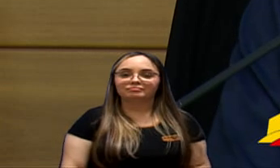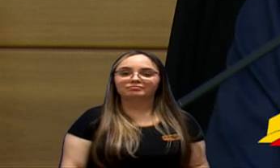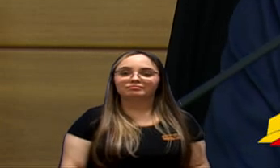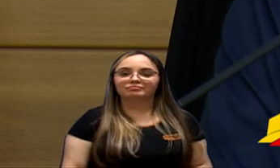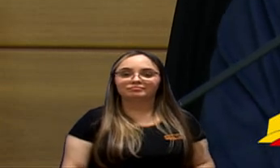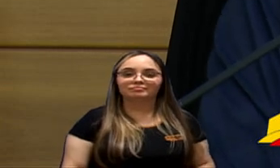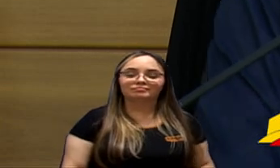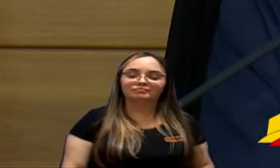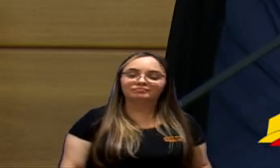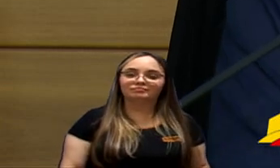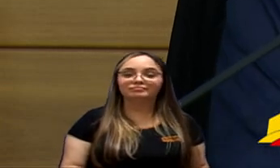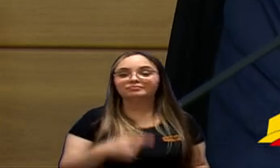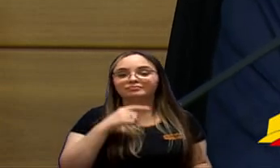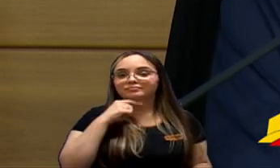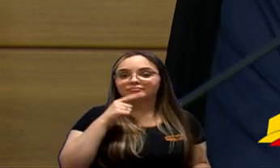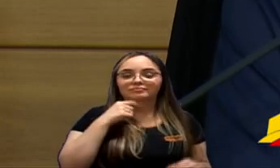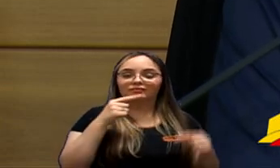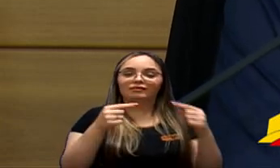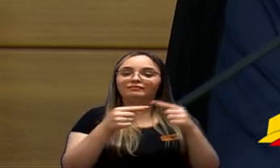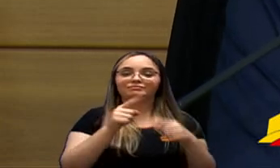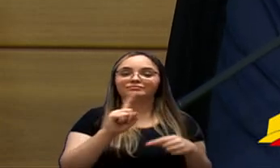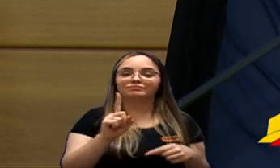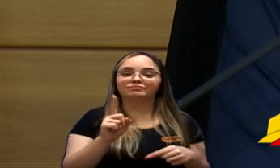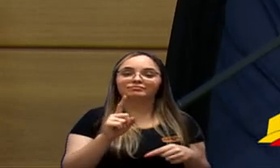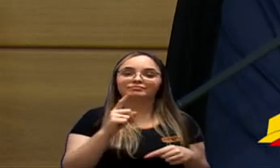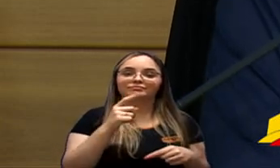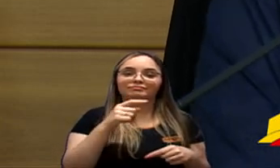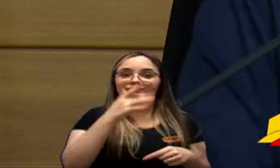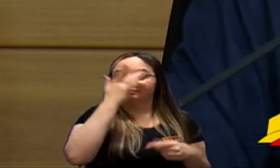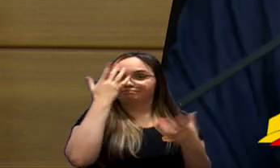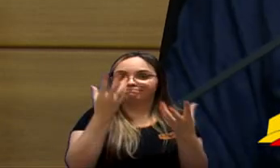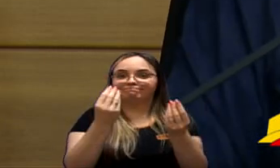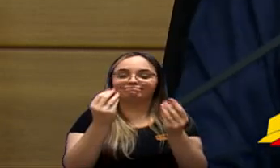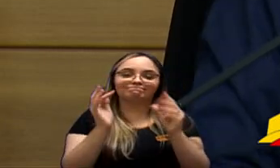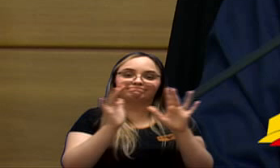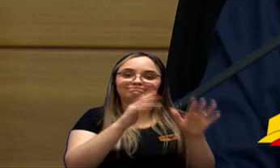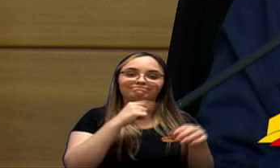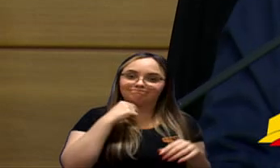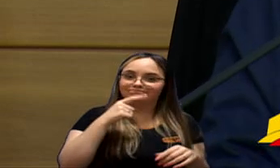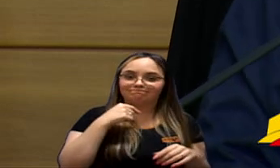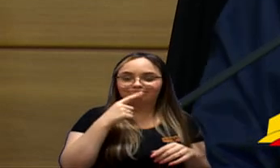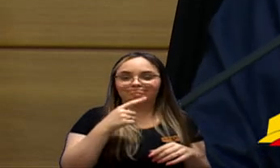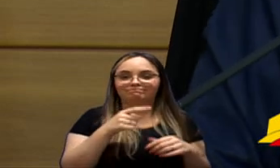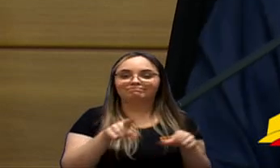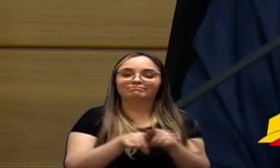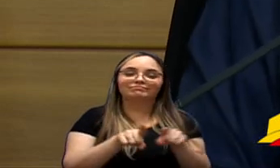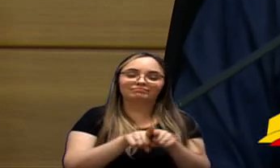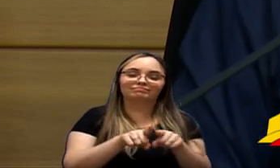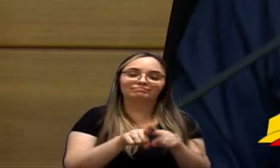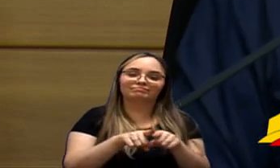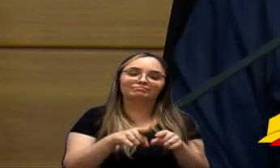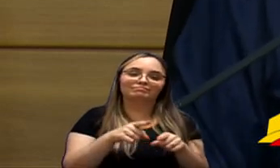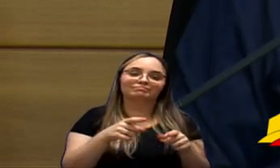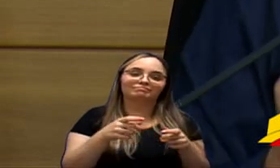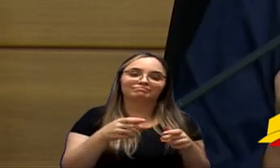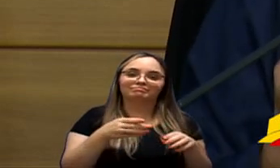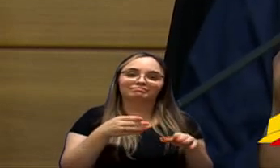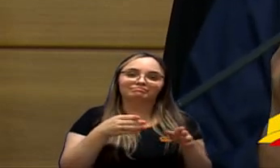Isso. Ele não comporta esse tipo de atendimento. Além dos aspectos também de acessibilidade e tudo mais.